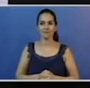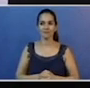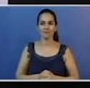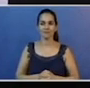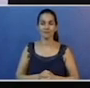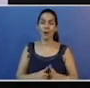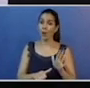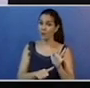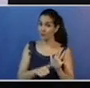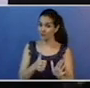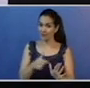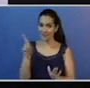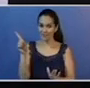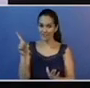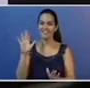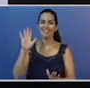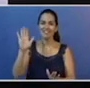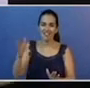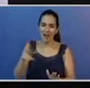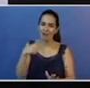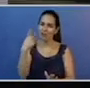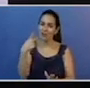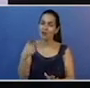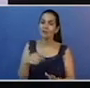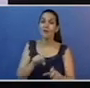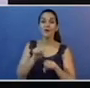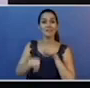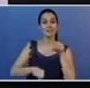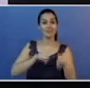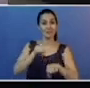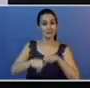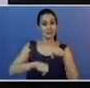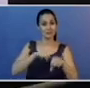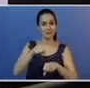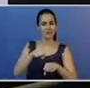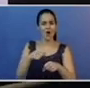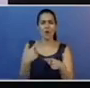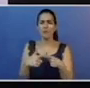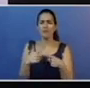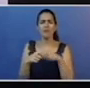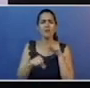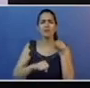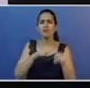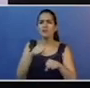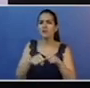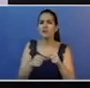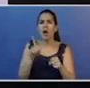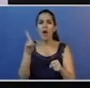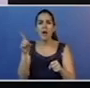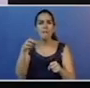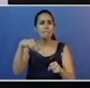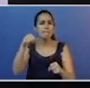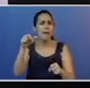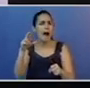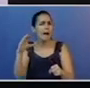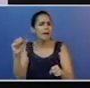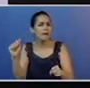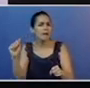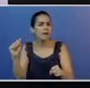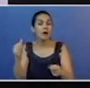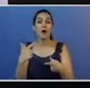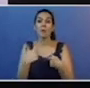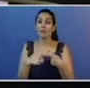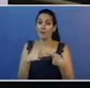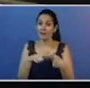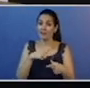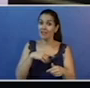Então aqui primeiro nós temos um que nós falamos na última aula, que é o ciclismo. Por que o ciclismo então é considerado um esporte de marca? Porque nós temos